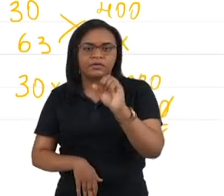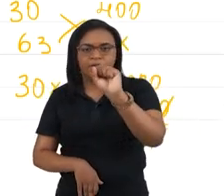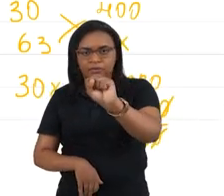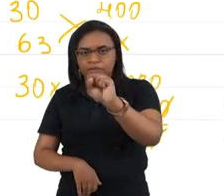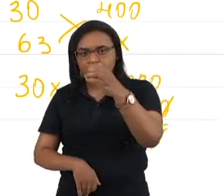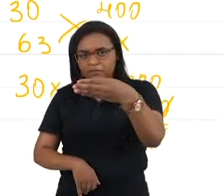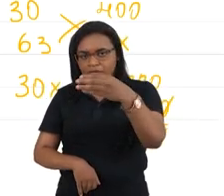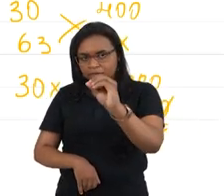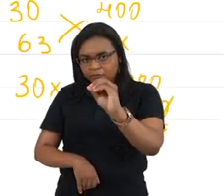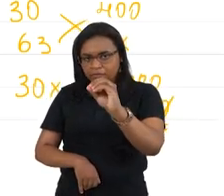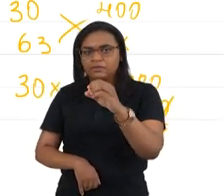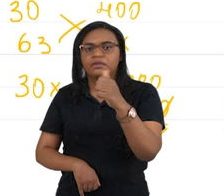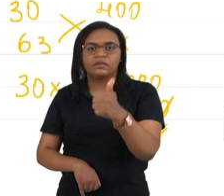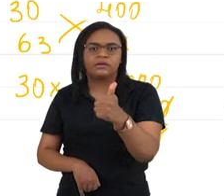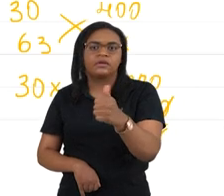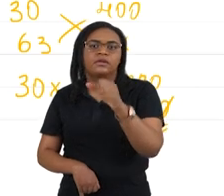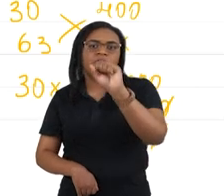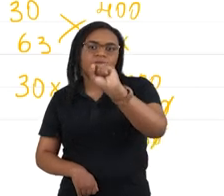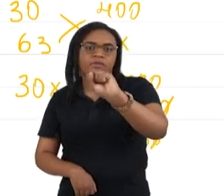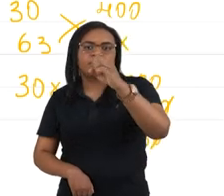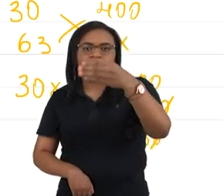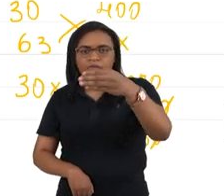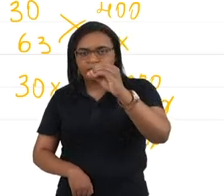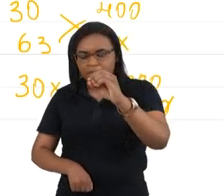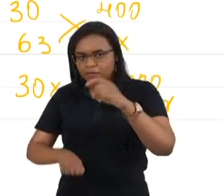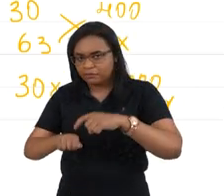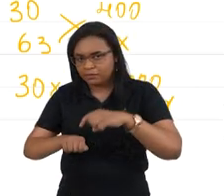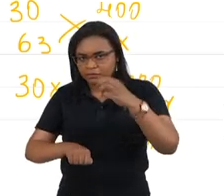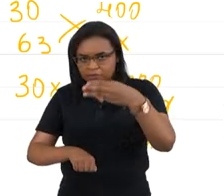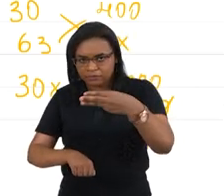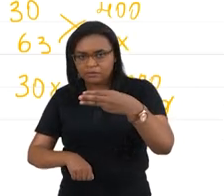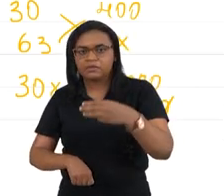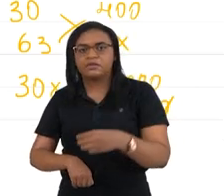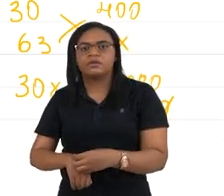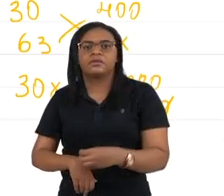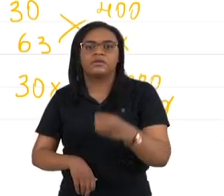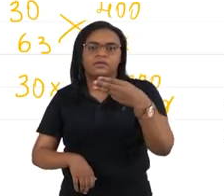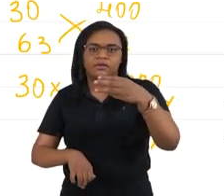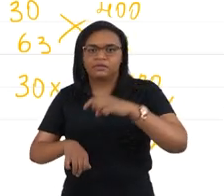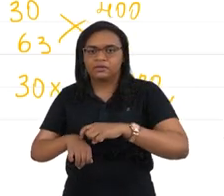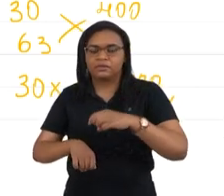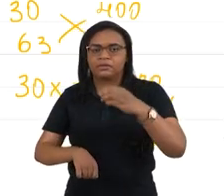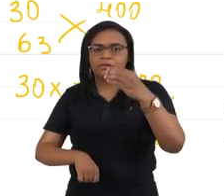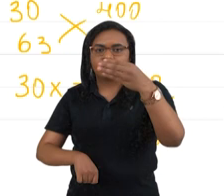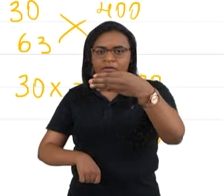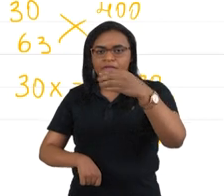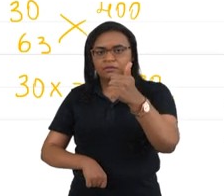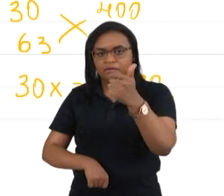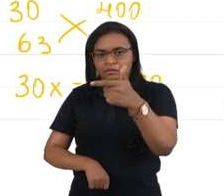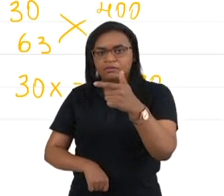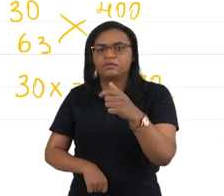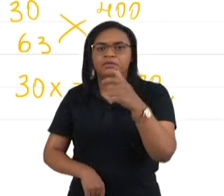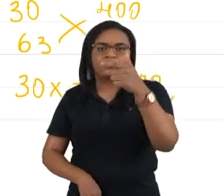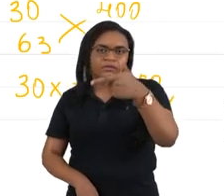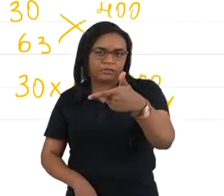840. Agora sim, 840 vezes 3, 3 vezes nada, nada, 3 vezes 4, 12, 2 vai 1, 3 vezes 8, 24 e 1, 25.